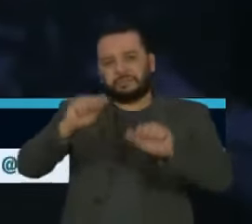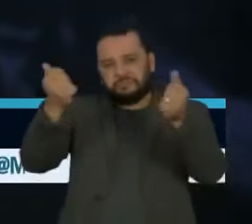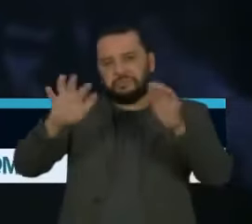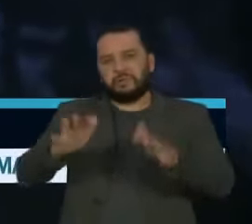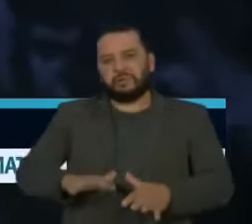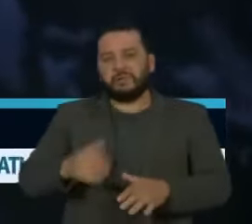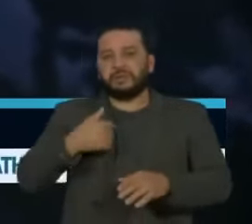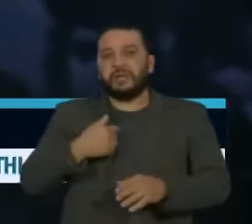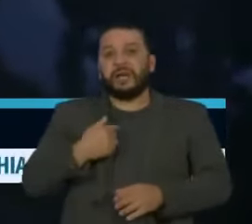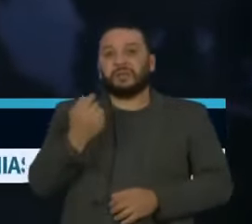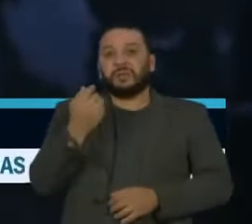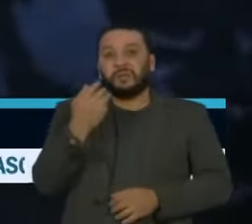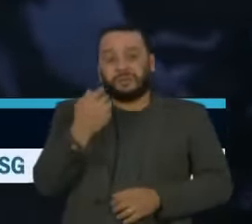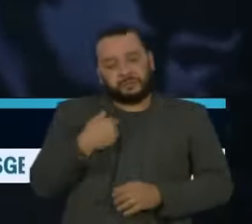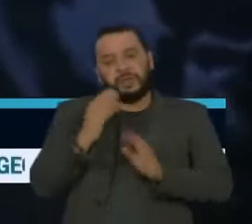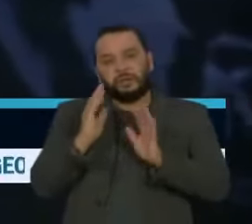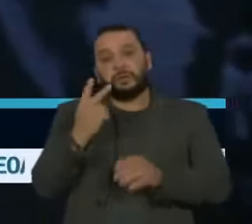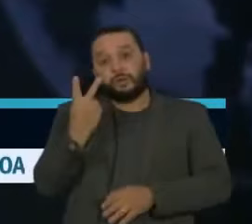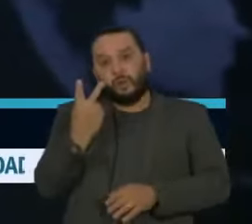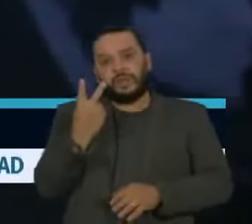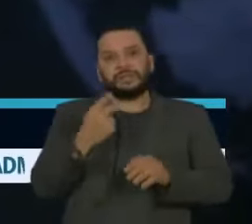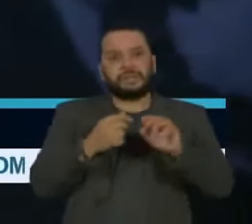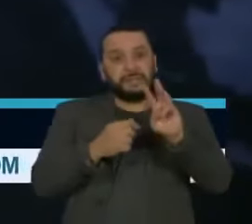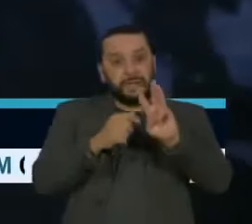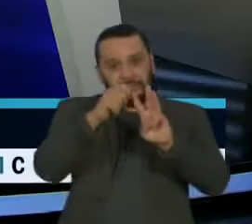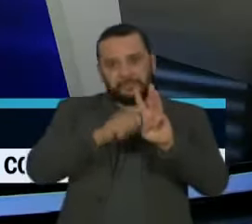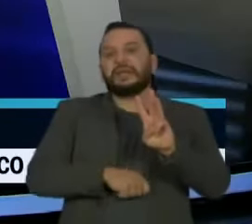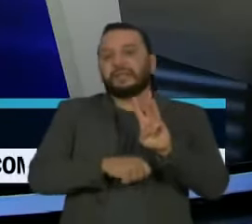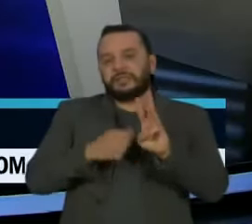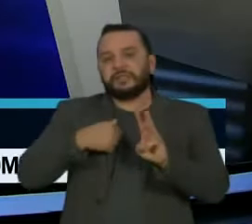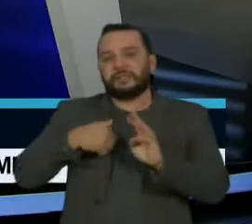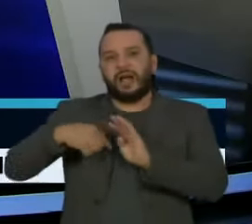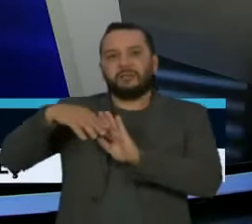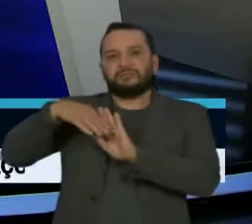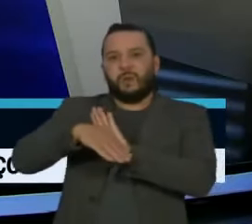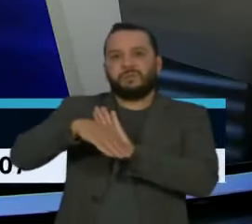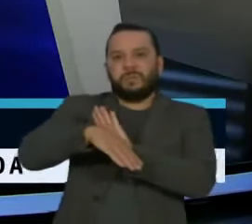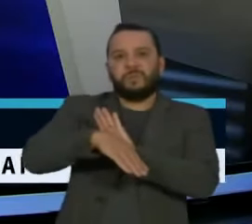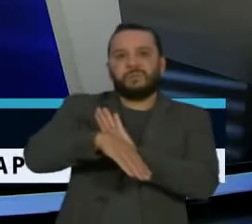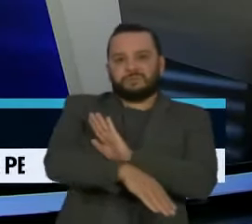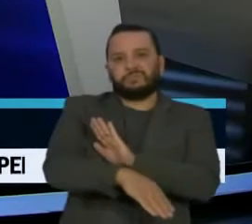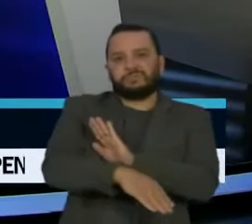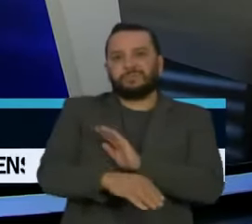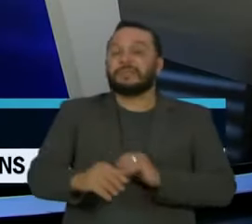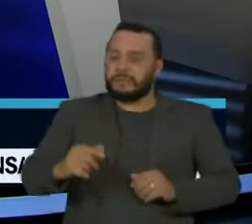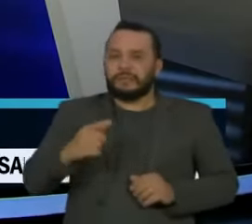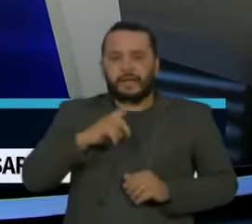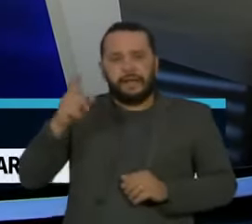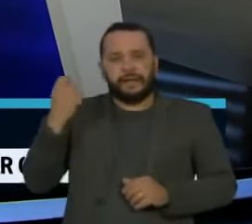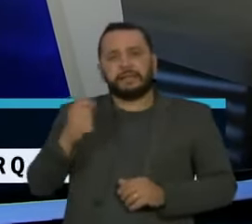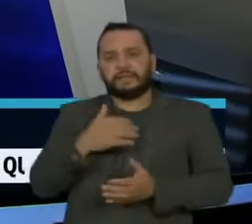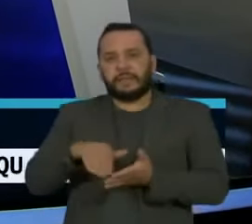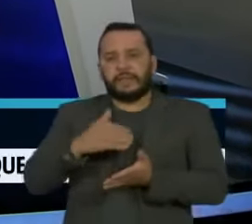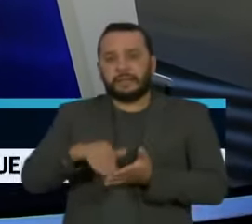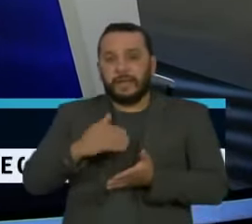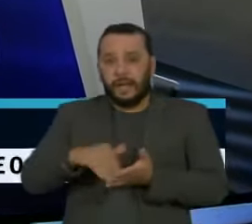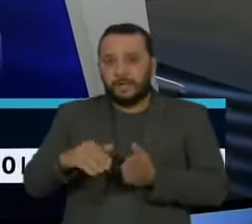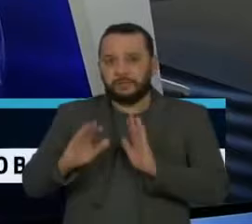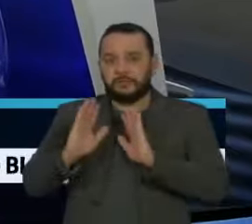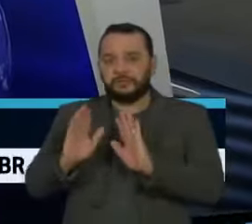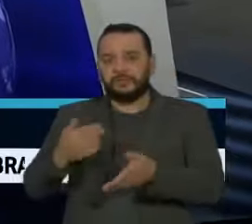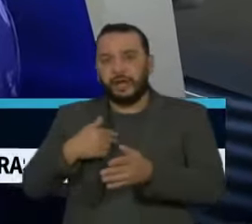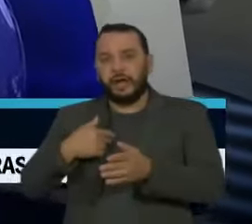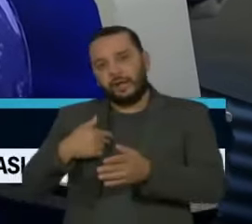por 2 trimestres seguidos de retração. O ex-secretário de Desestatização culpou a sociedade